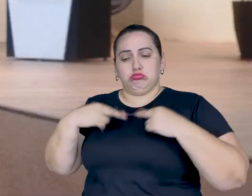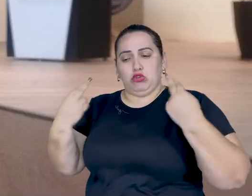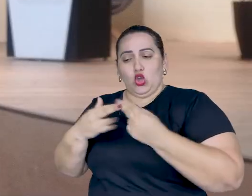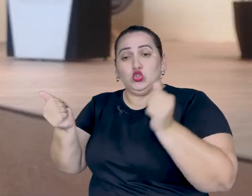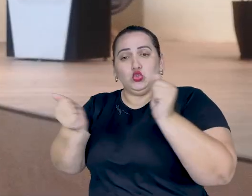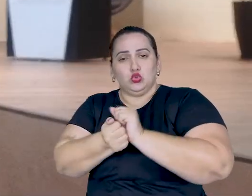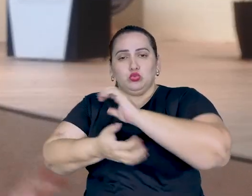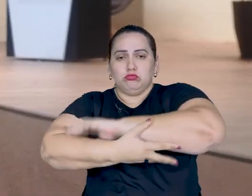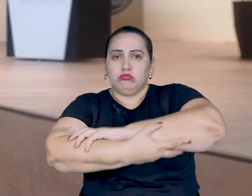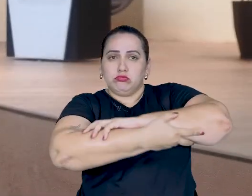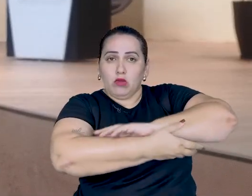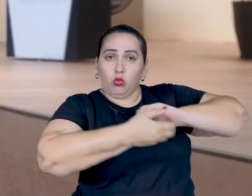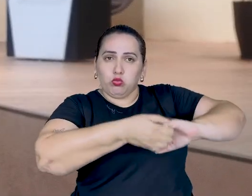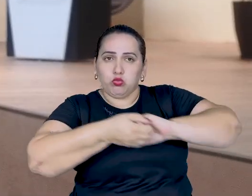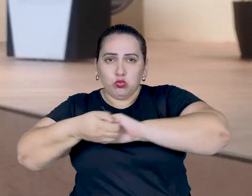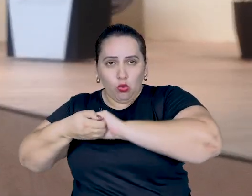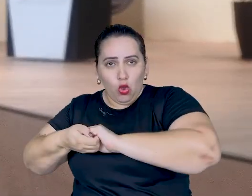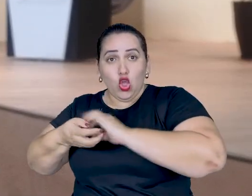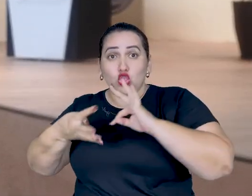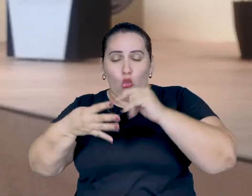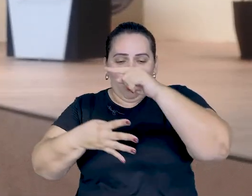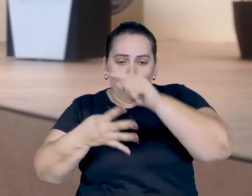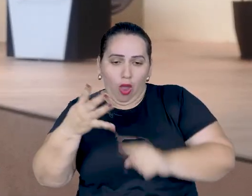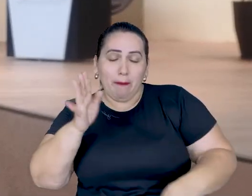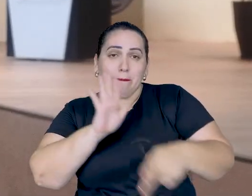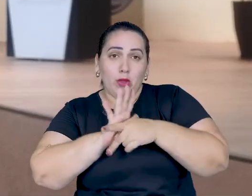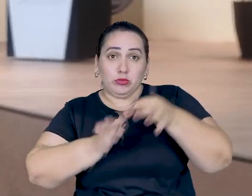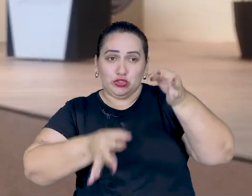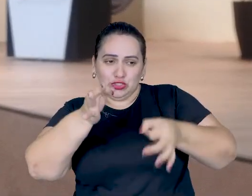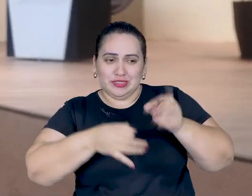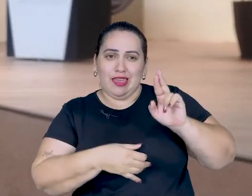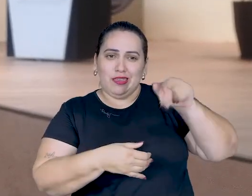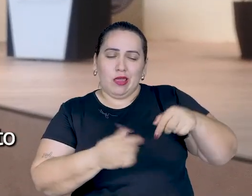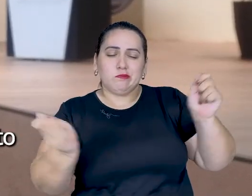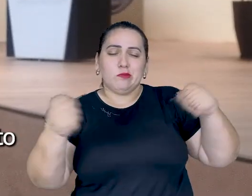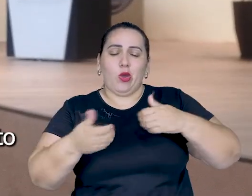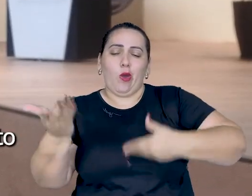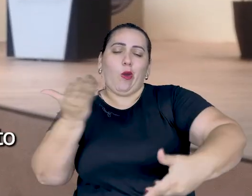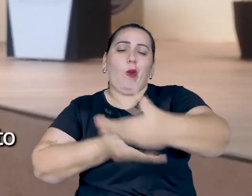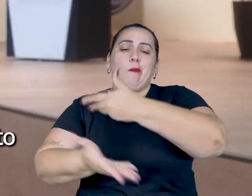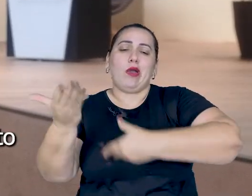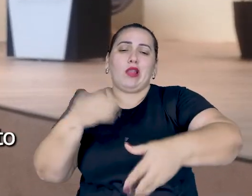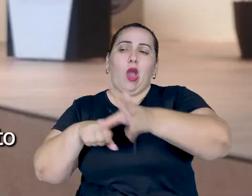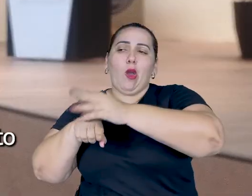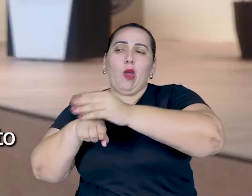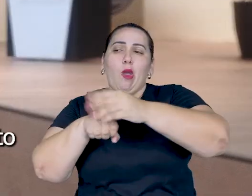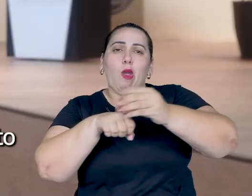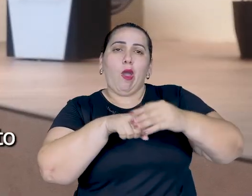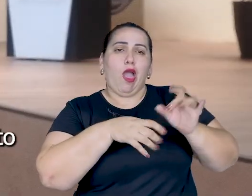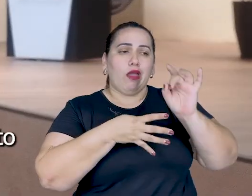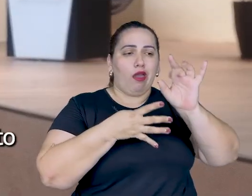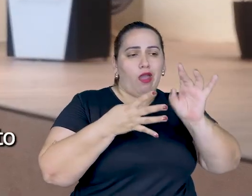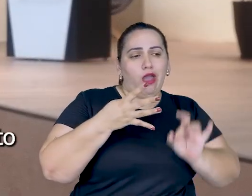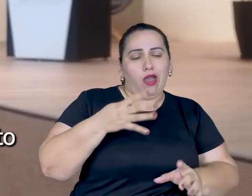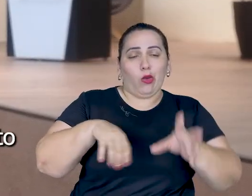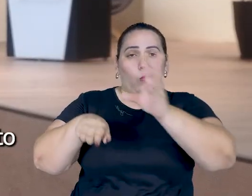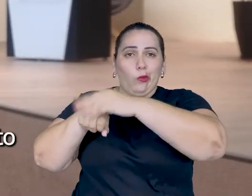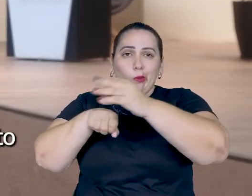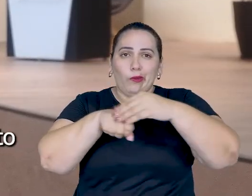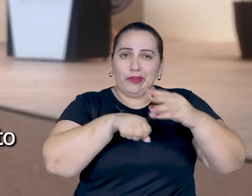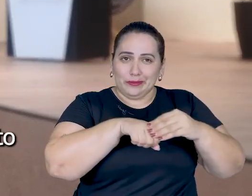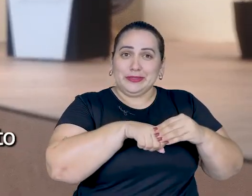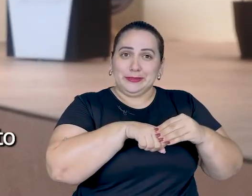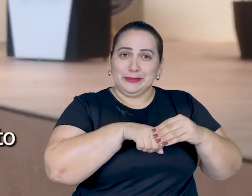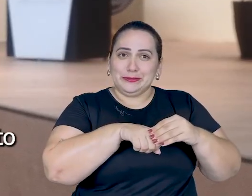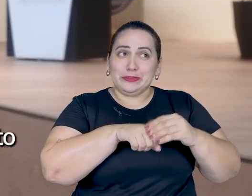é que nós juntos, em cooperação, os tribunais, nós possamos compartilhar o